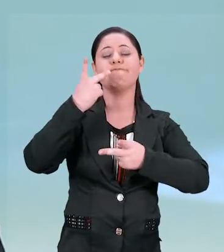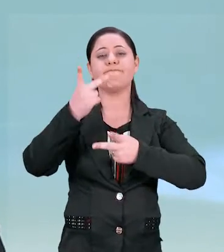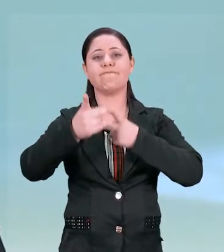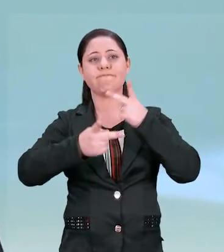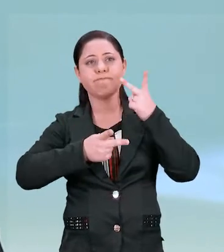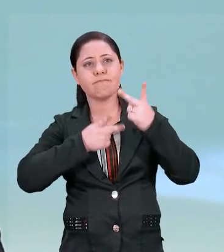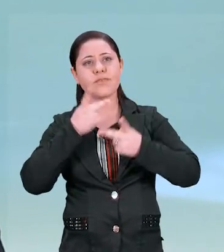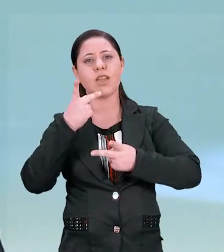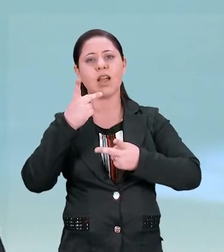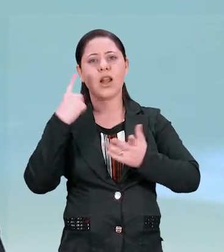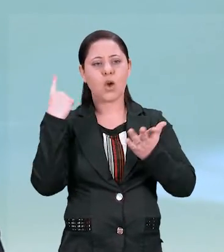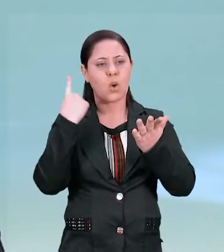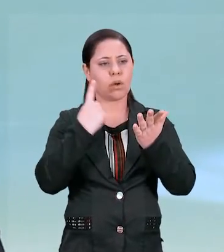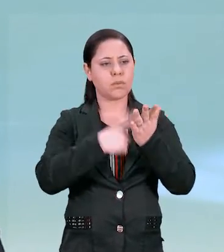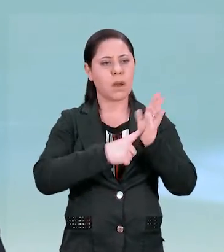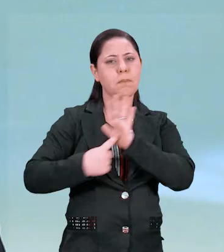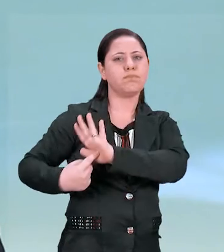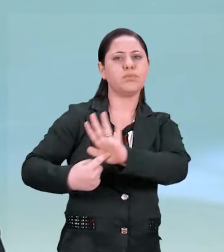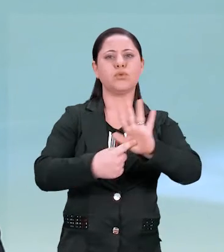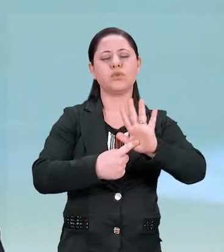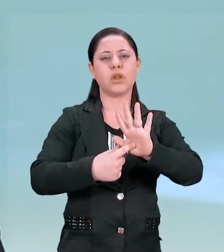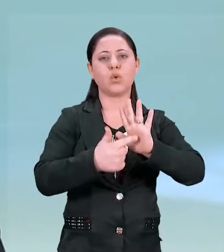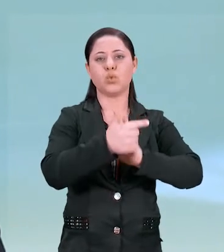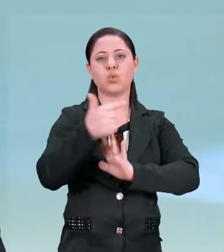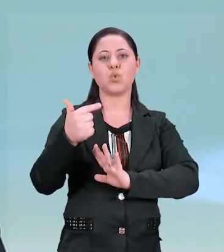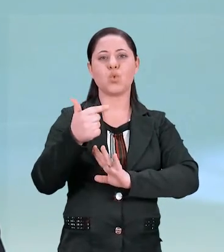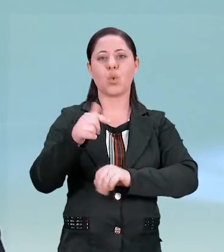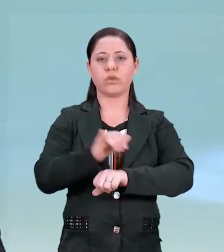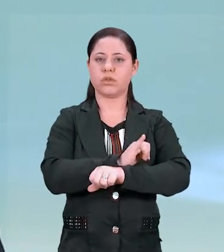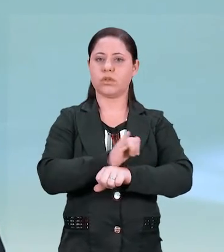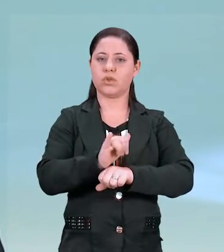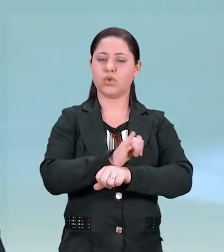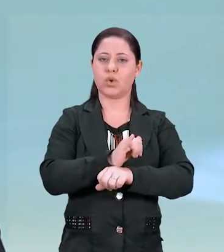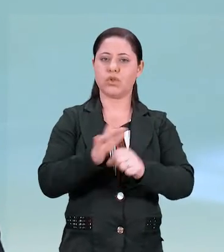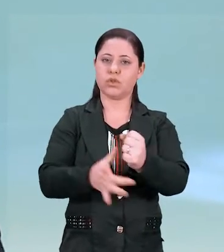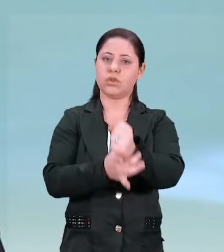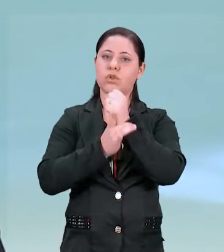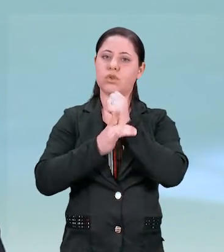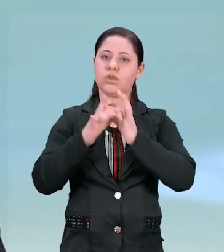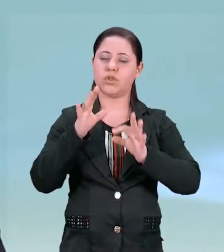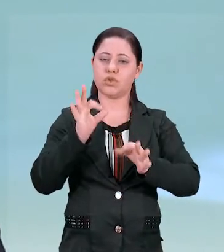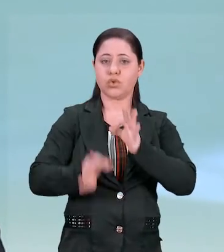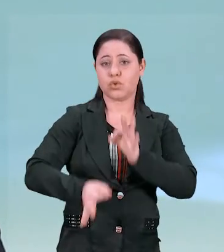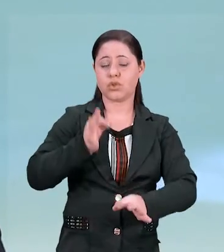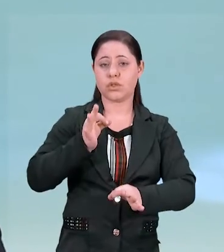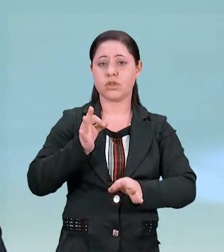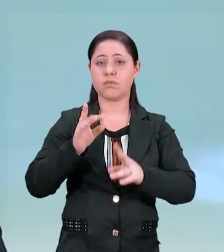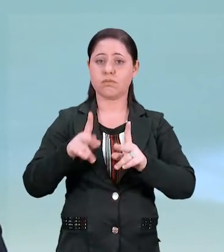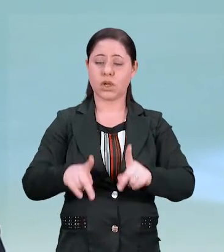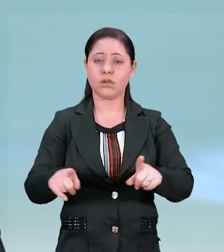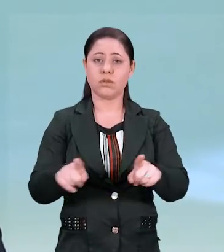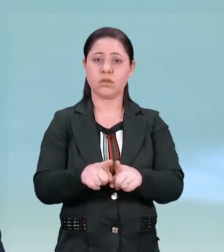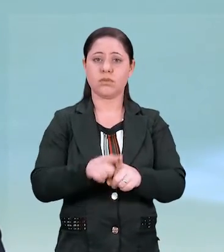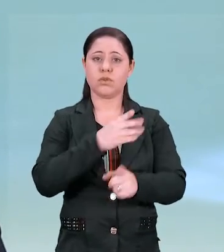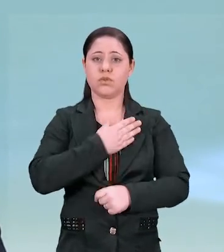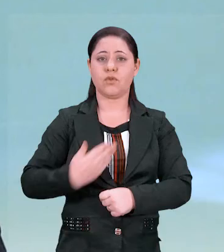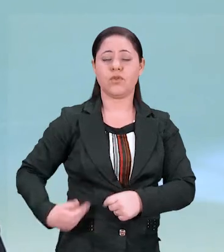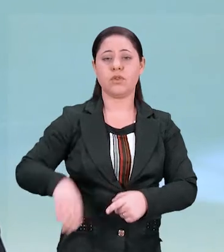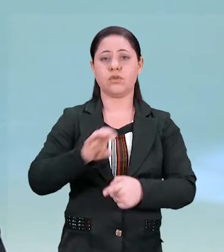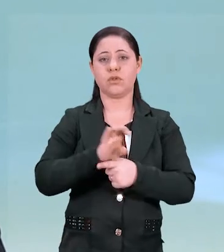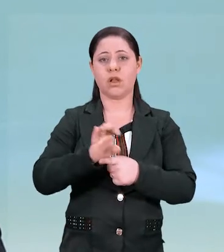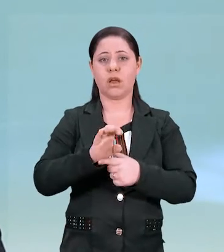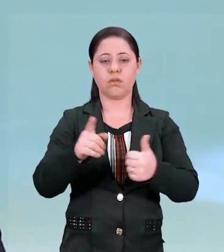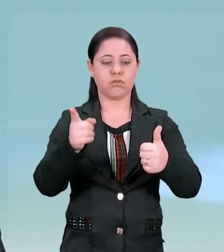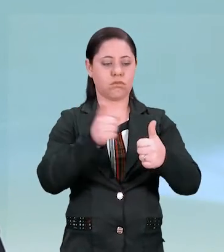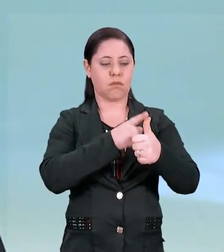duas condutas importantes tomadas pela Secretaria de Justiça e Segurança Pública, pelo Governo do Estado. Uma, que é a propositura